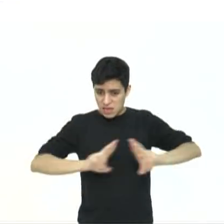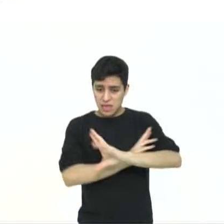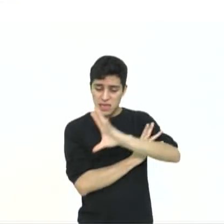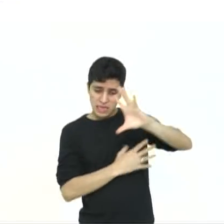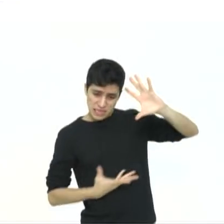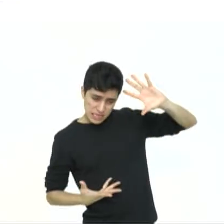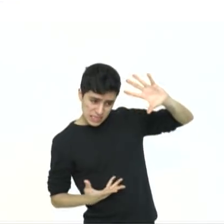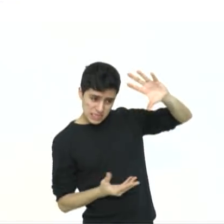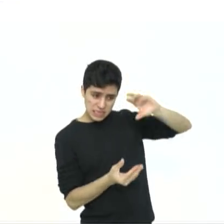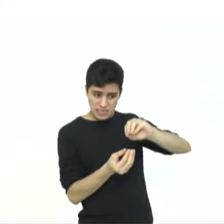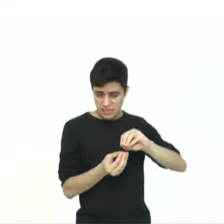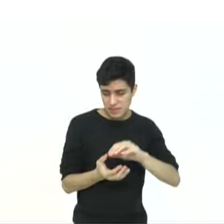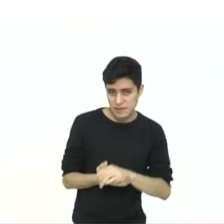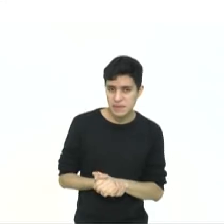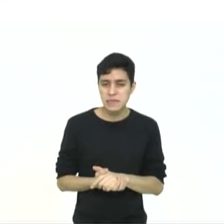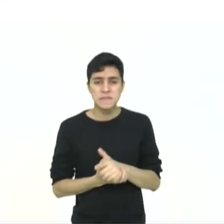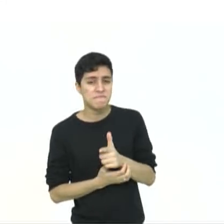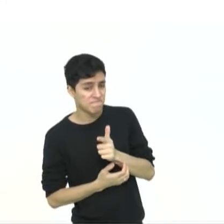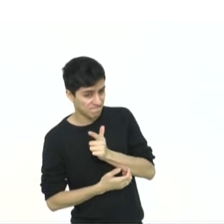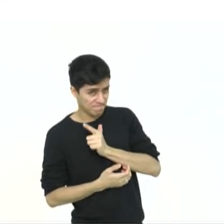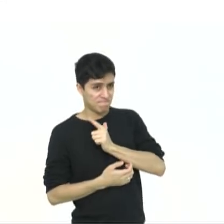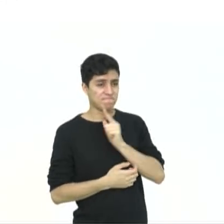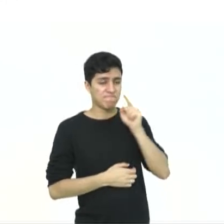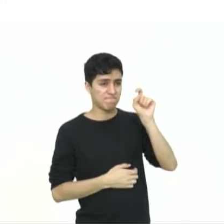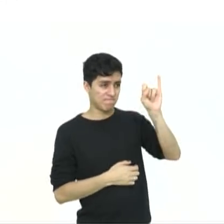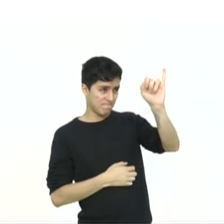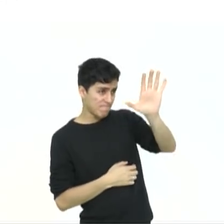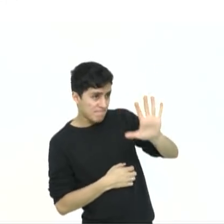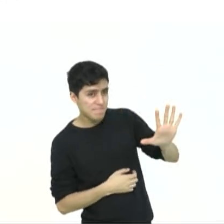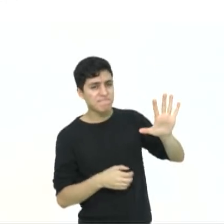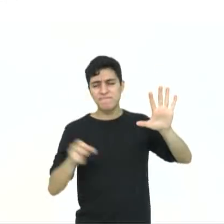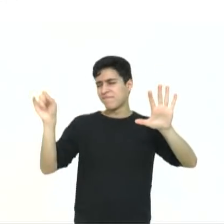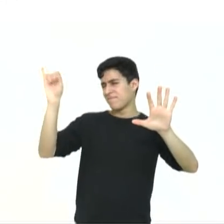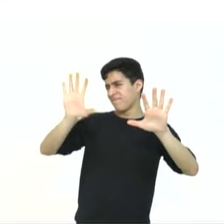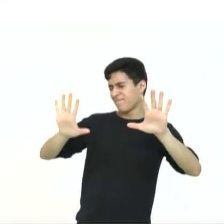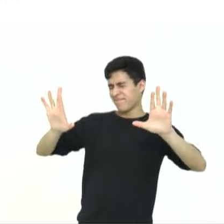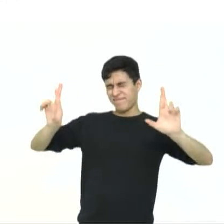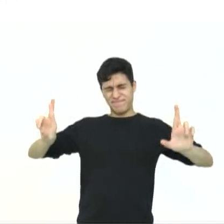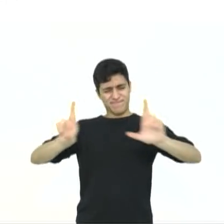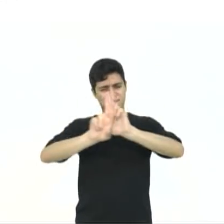ou estabelecer entre essa imagem anterior? Quem é esse